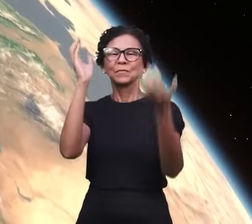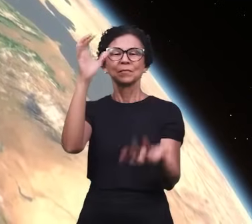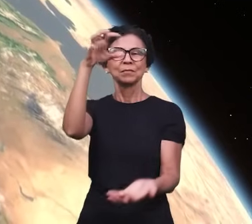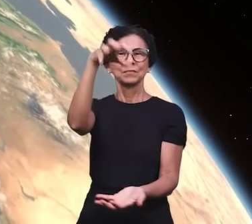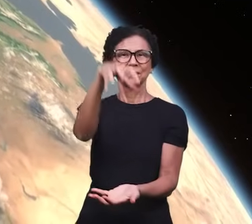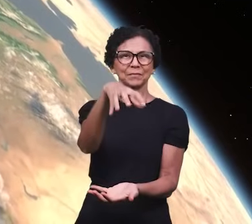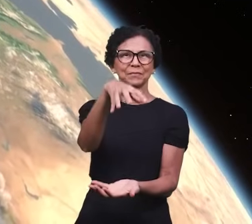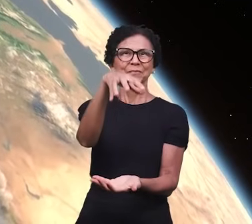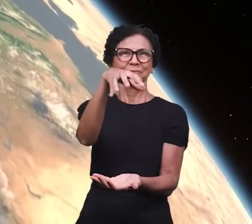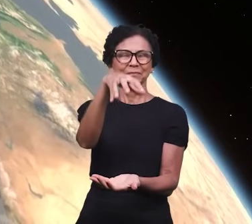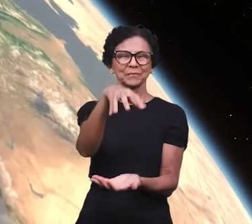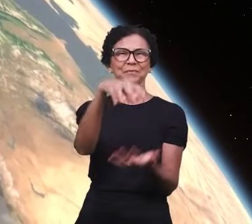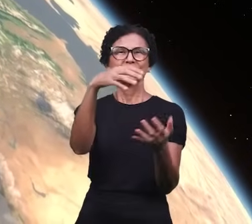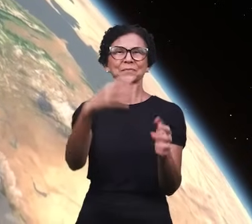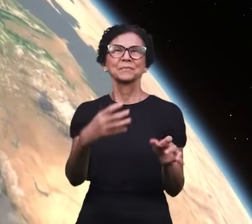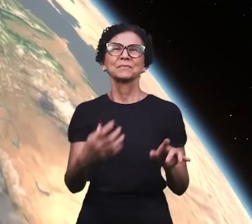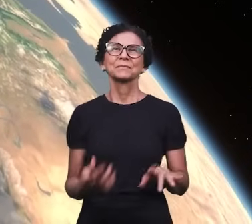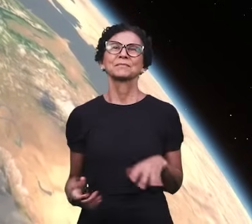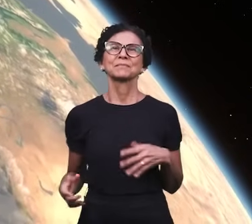Tu és rei.